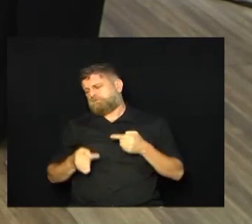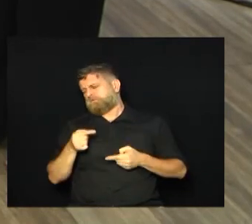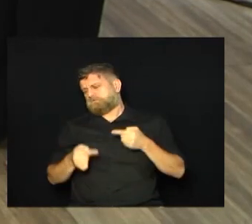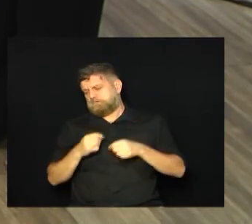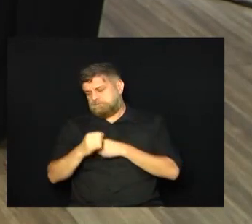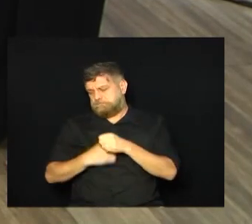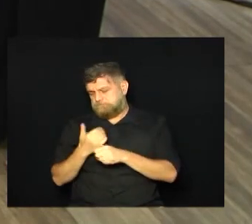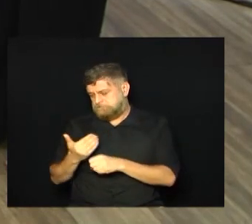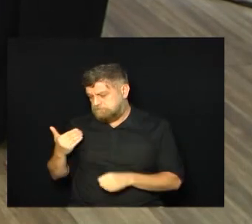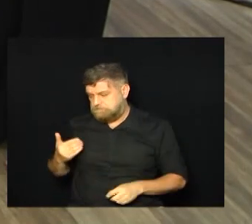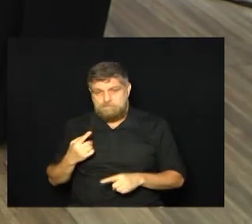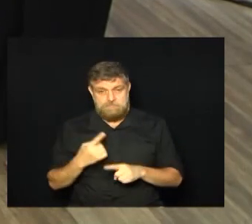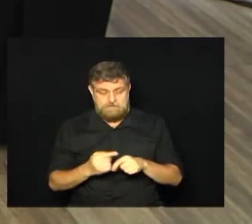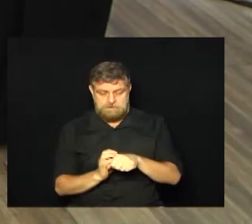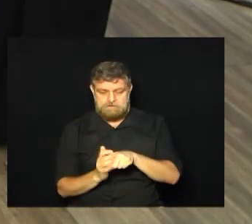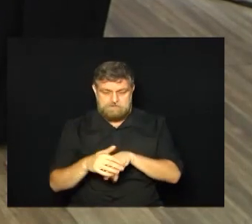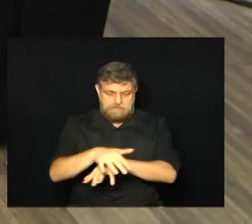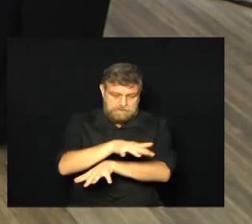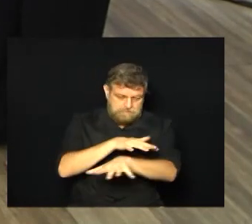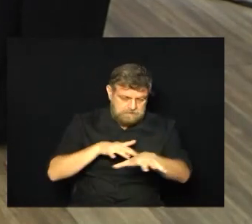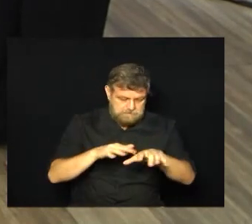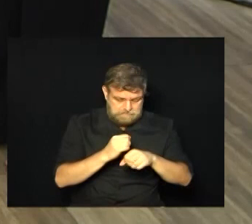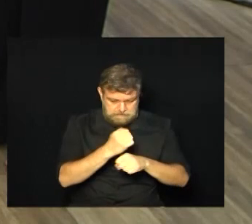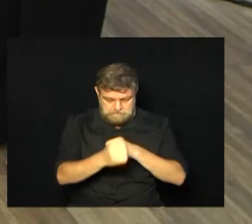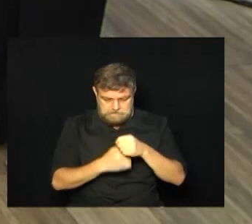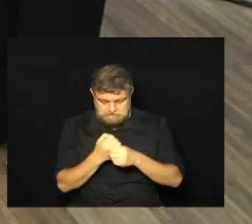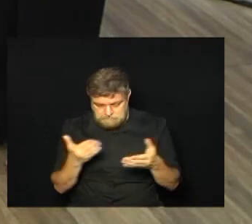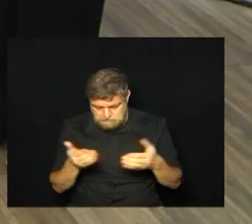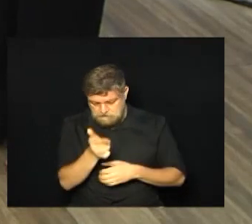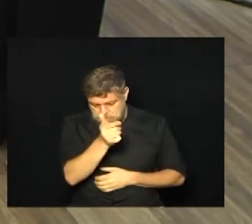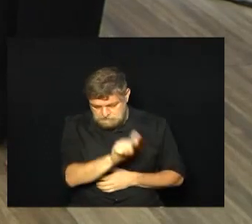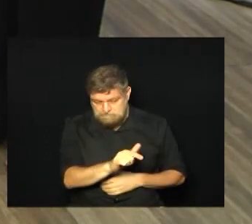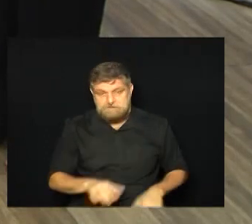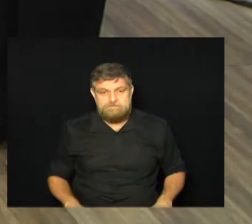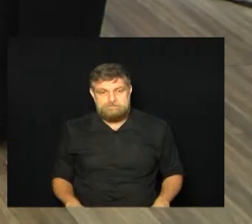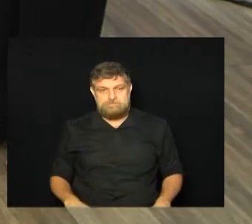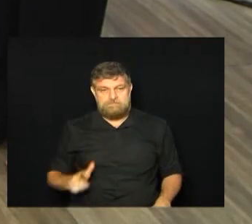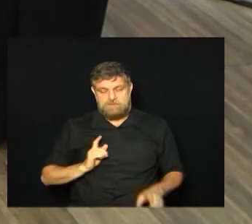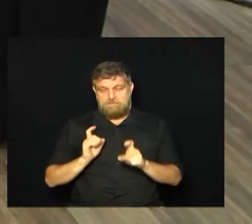ano passado, até por conta da pandemia, e este ano novamente isso vai ser discutido.